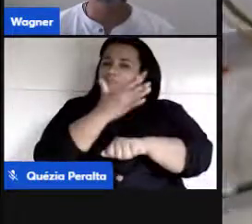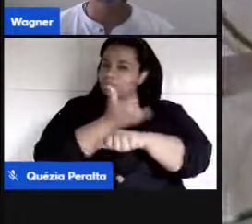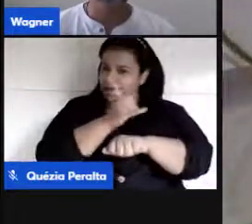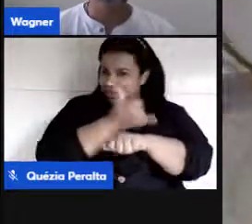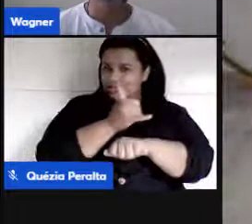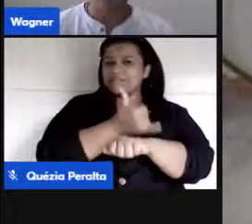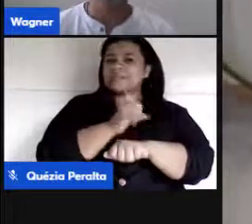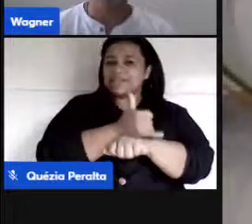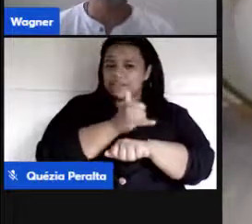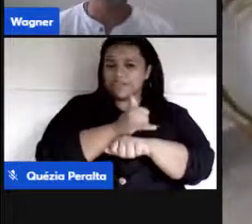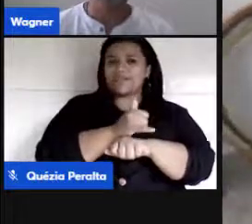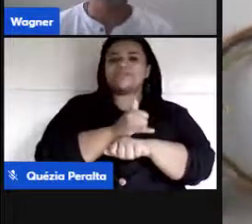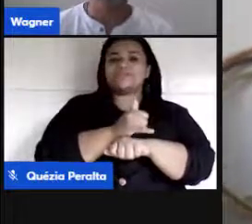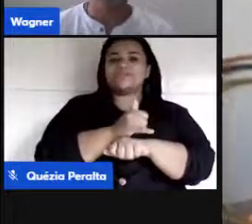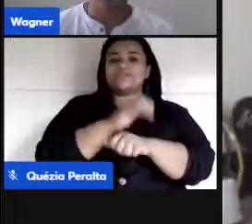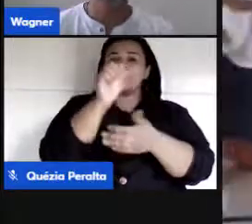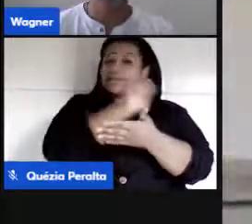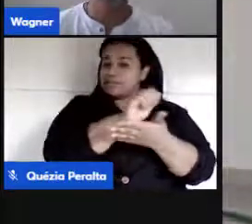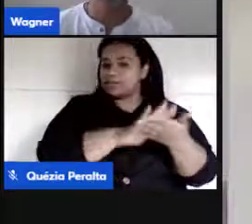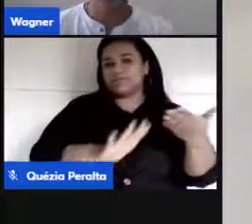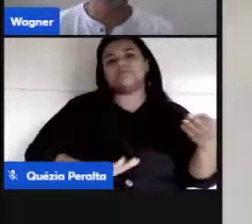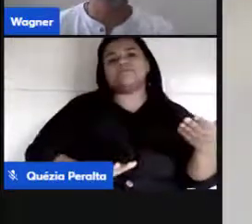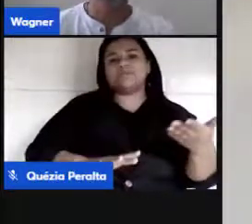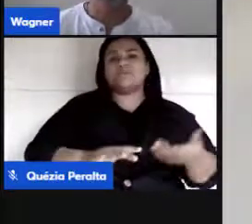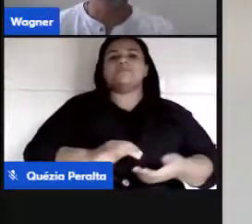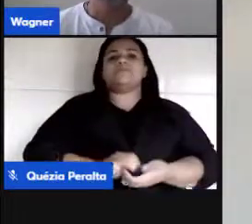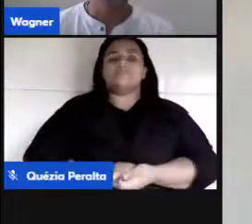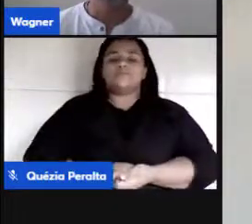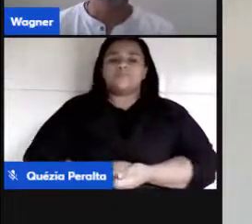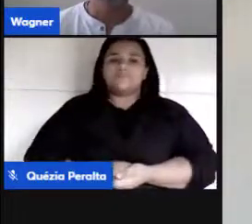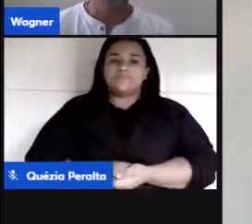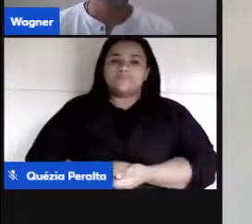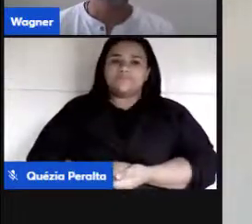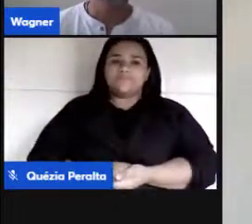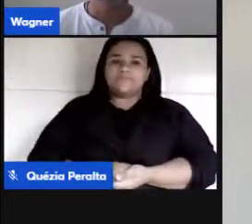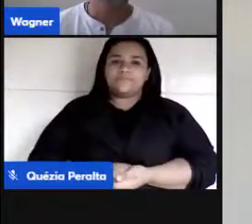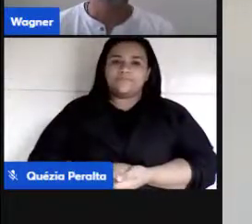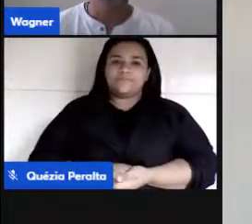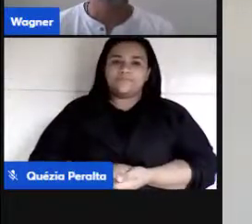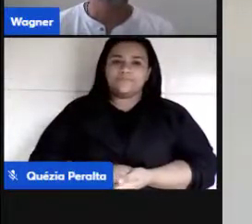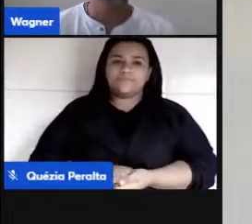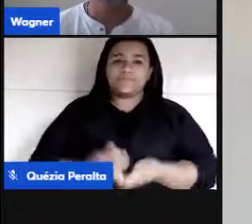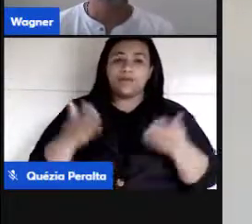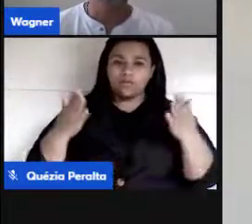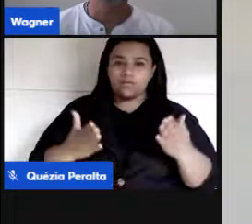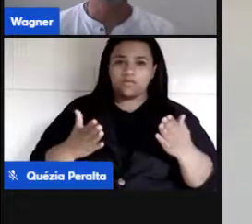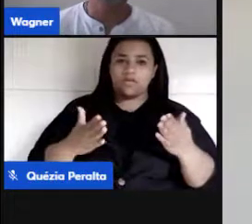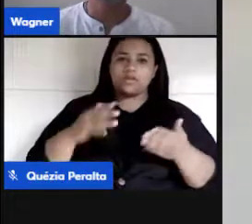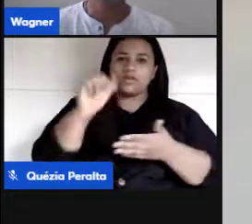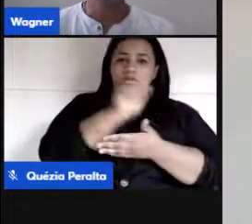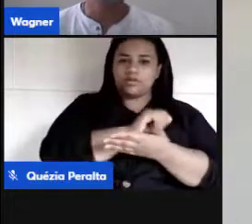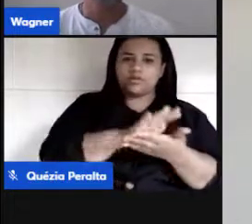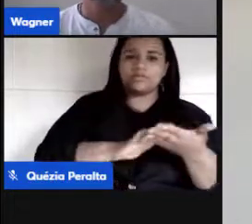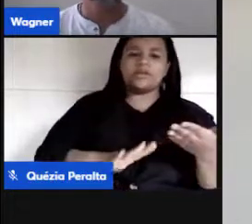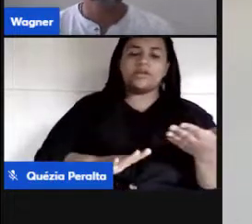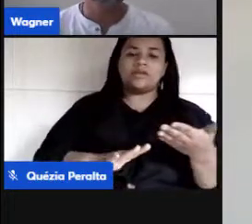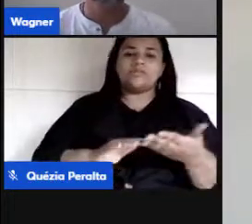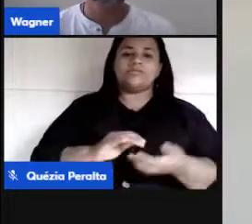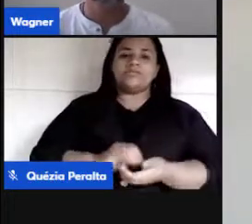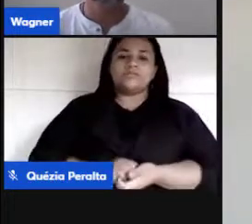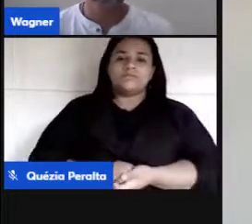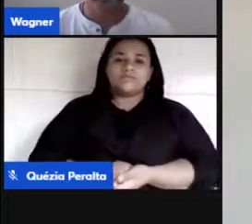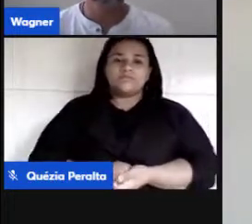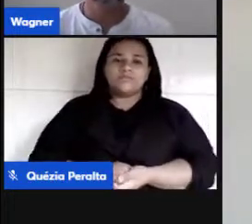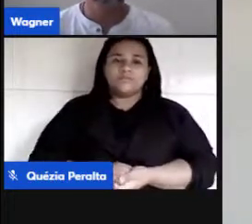dessa atividade. Espero que tenham gostado. Agora, como última atividade, agregando o jogo da velha de